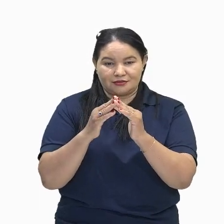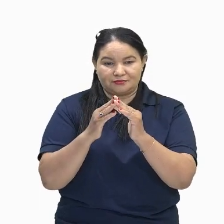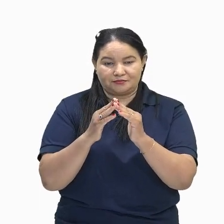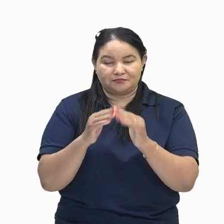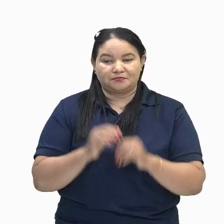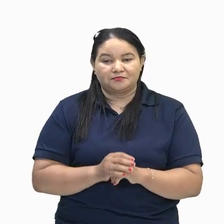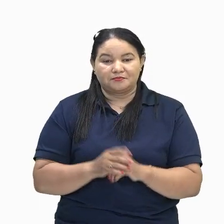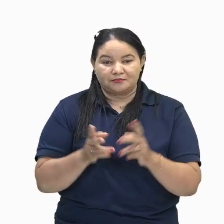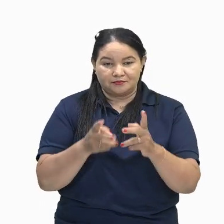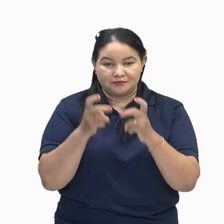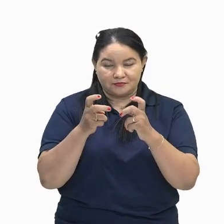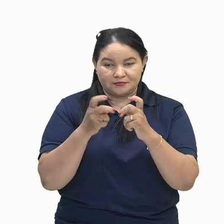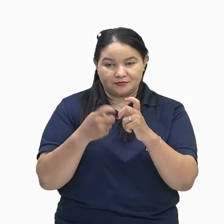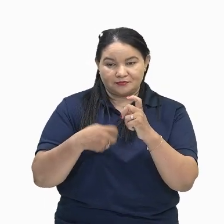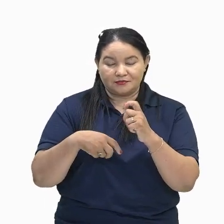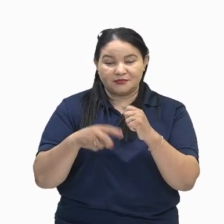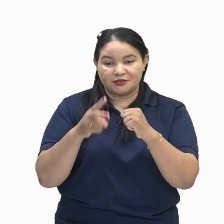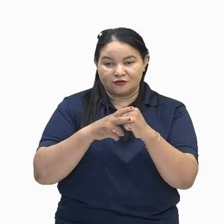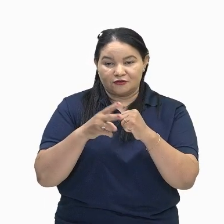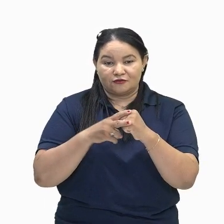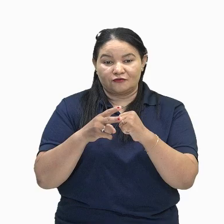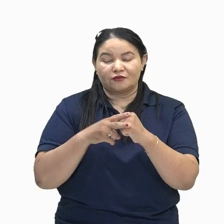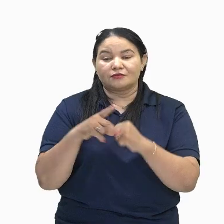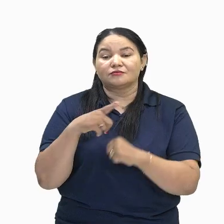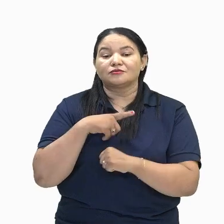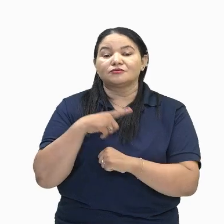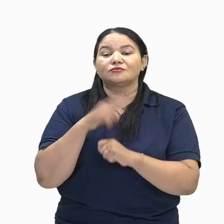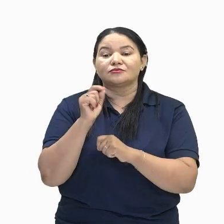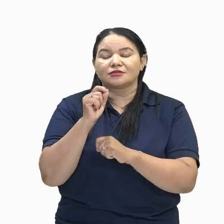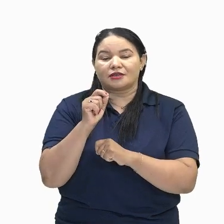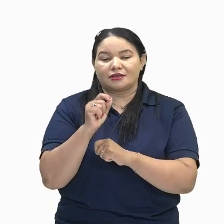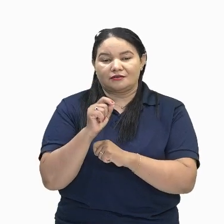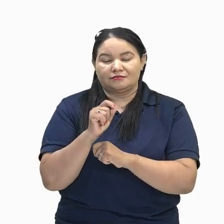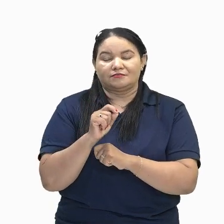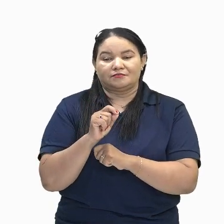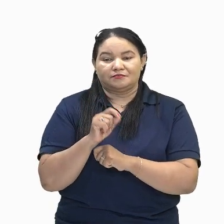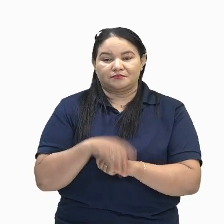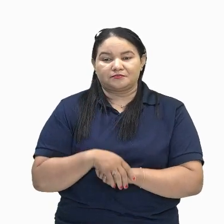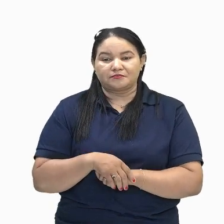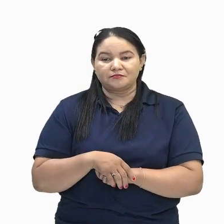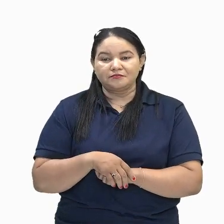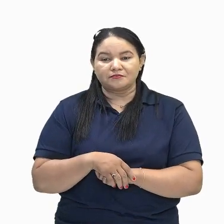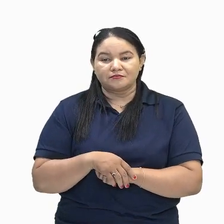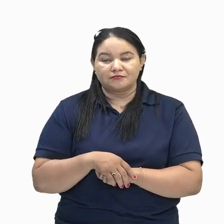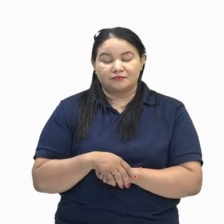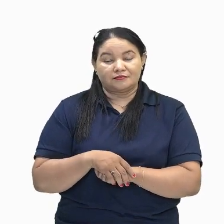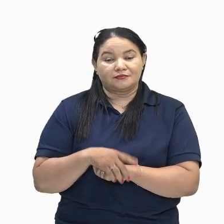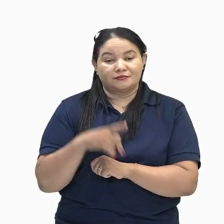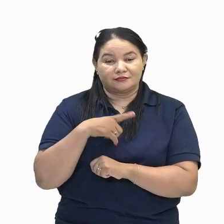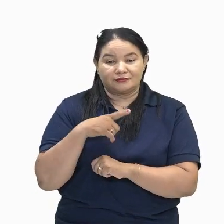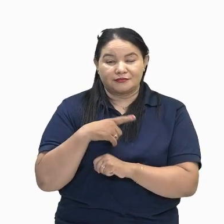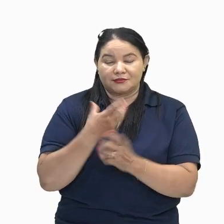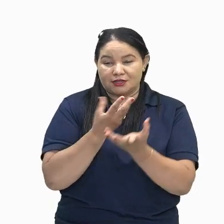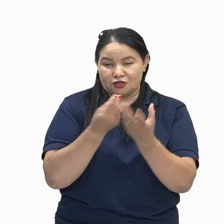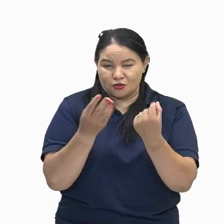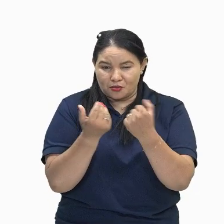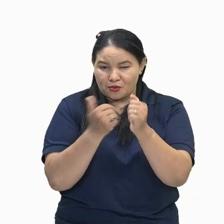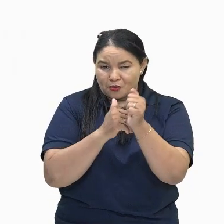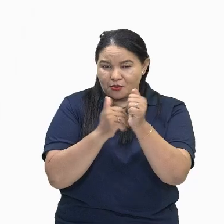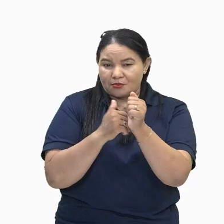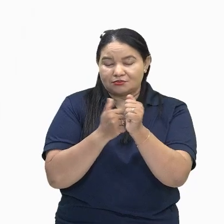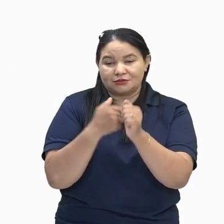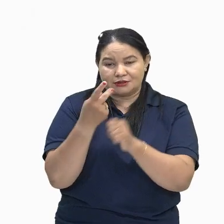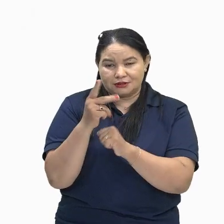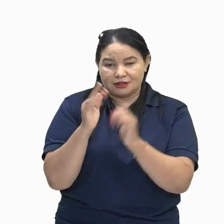temos escrito o verbo haver. Verbo haver no sentido de existir. Perceba que traz essa ideia. Existem muitos mistérios naquela casa. Mas eu tenho o verbo